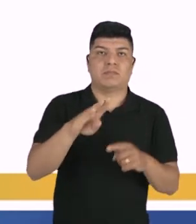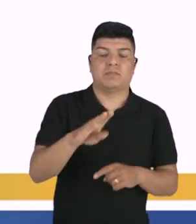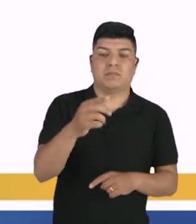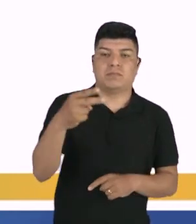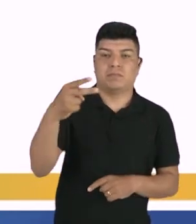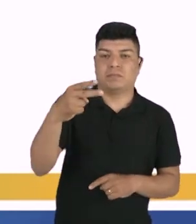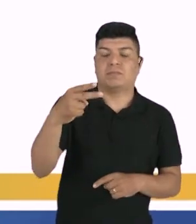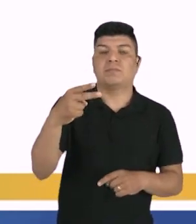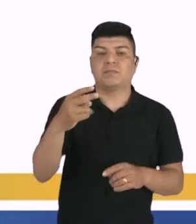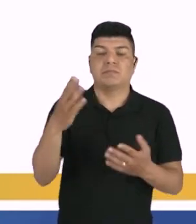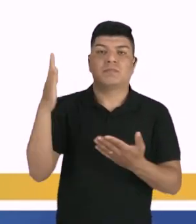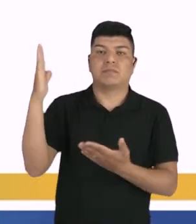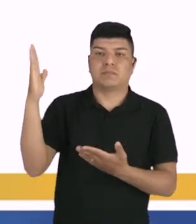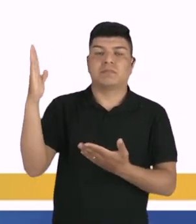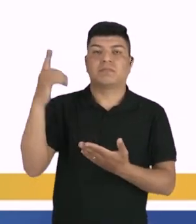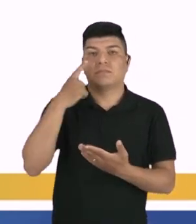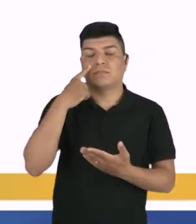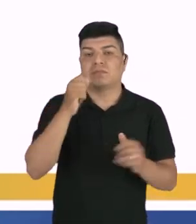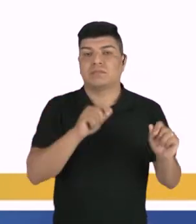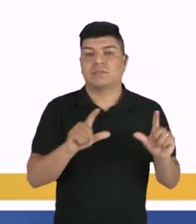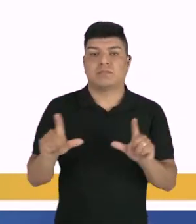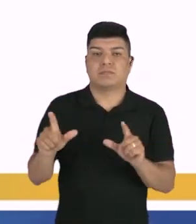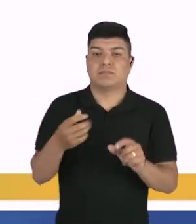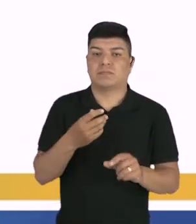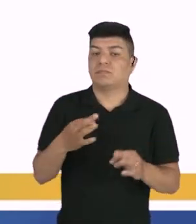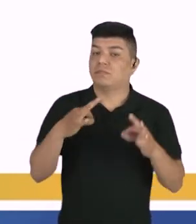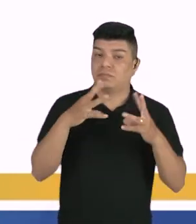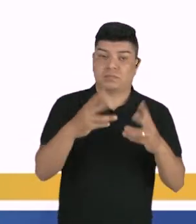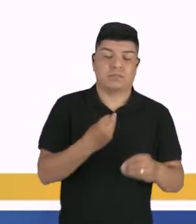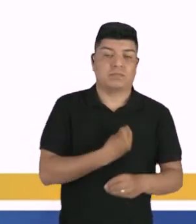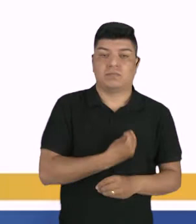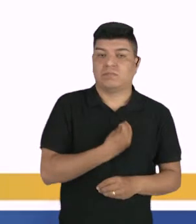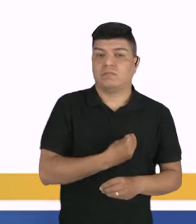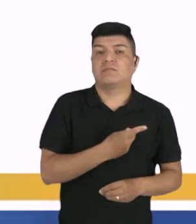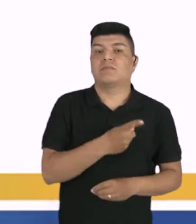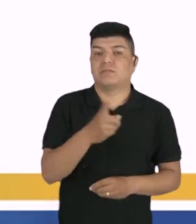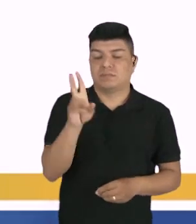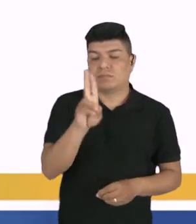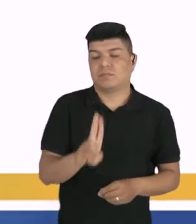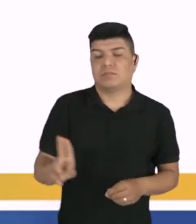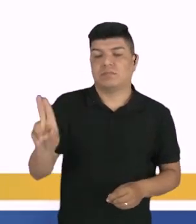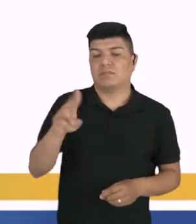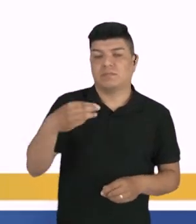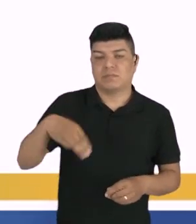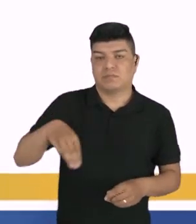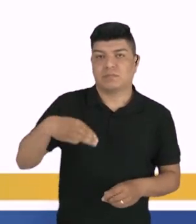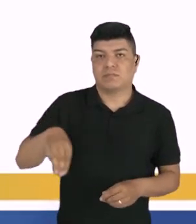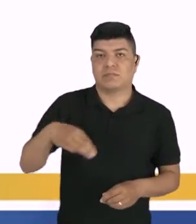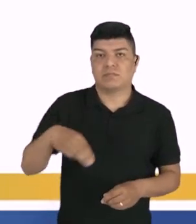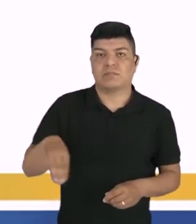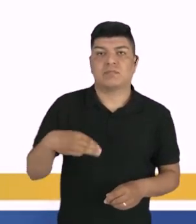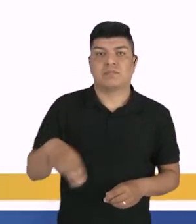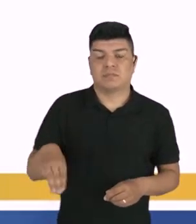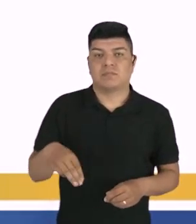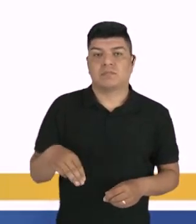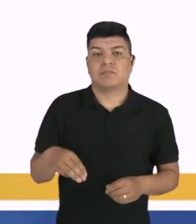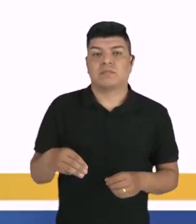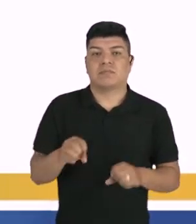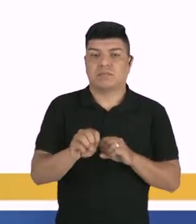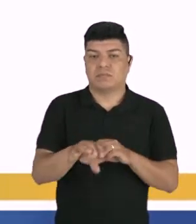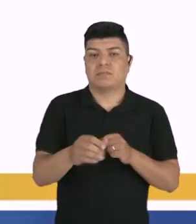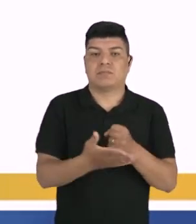ao quadrado. Essa fórmula vocês vão usar para o resto da vida de vocês na matemática em relação à educação básica,